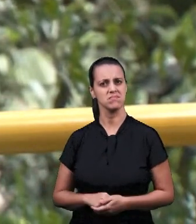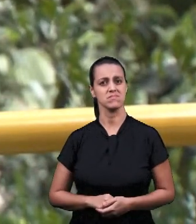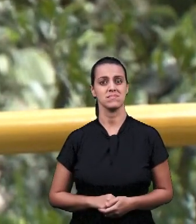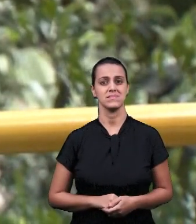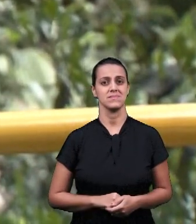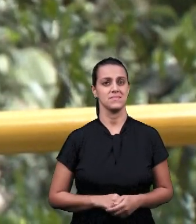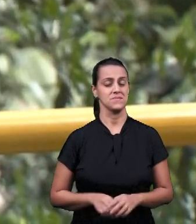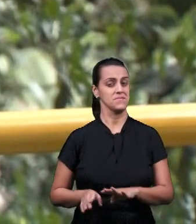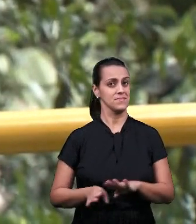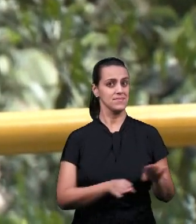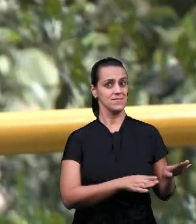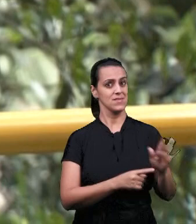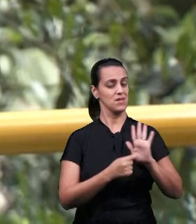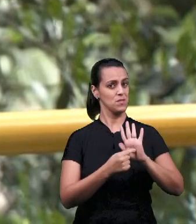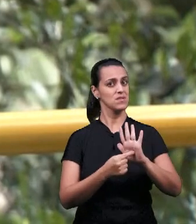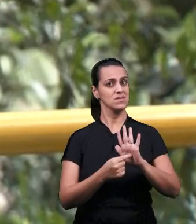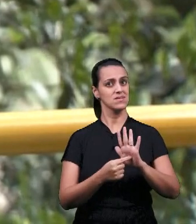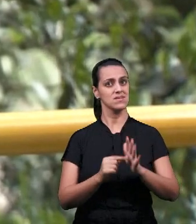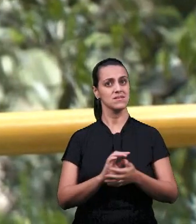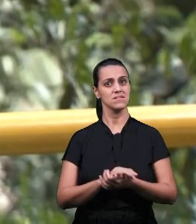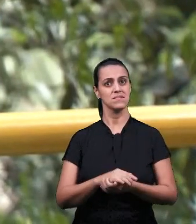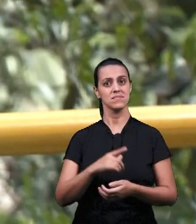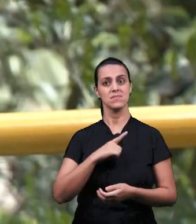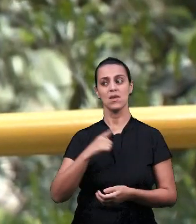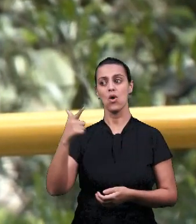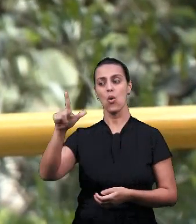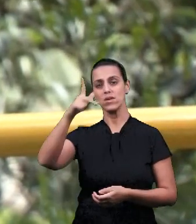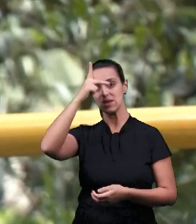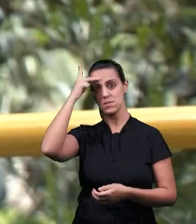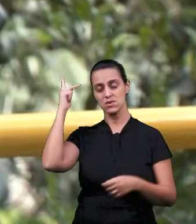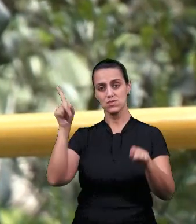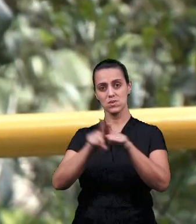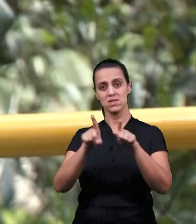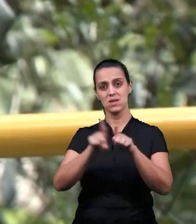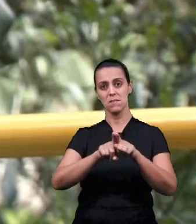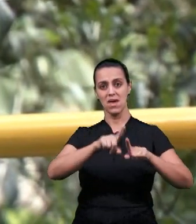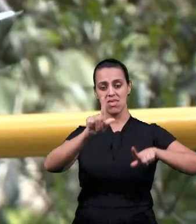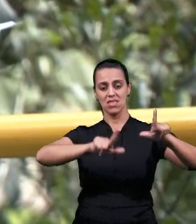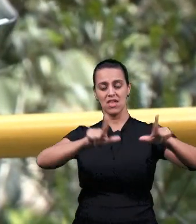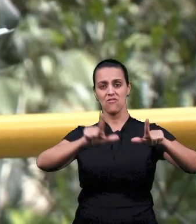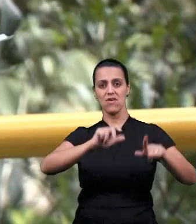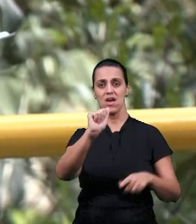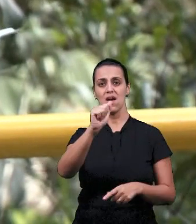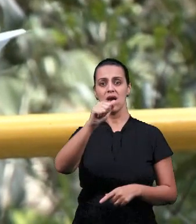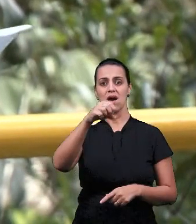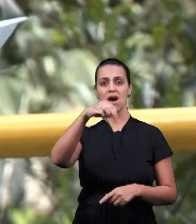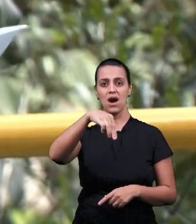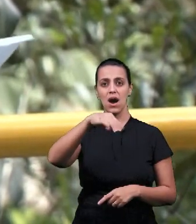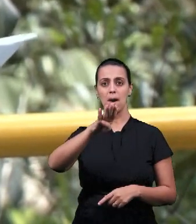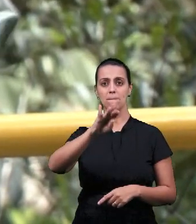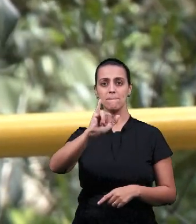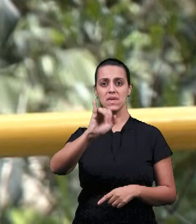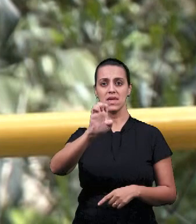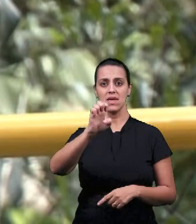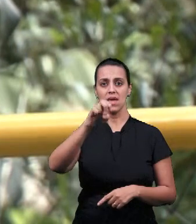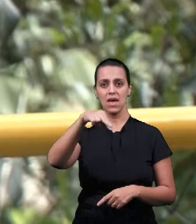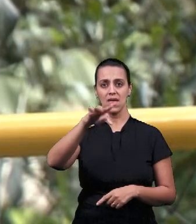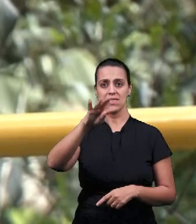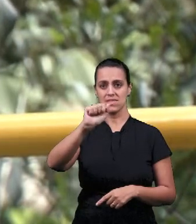mostrando aqui, tem um relato da TV Ambiental, está falando aqui sobre aqui, a TV aqui de Vitória,